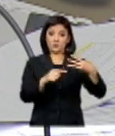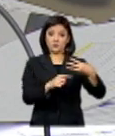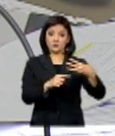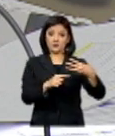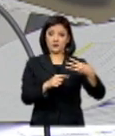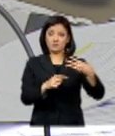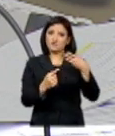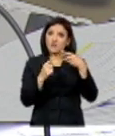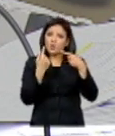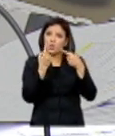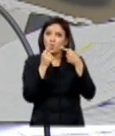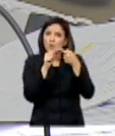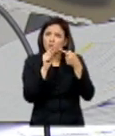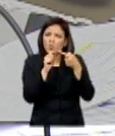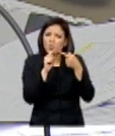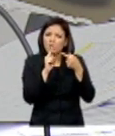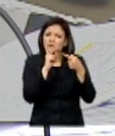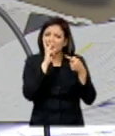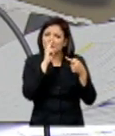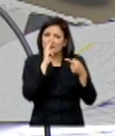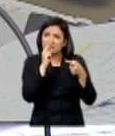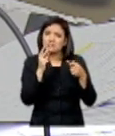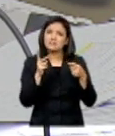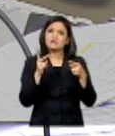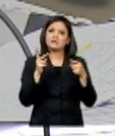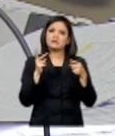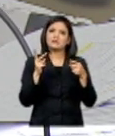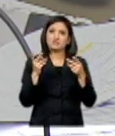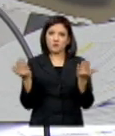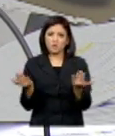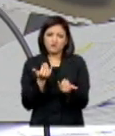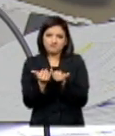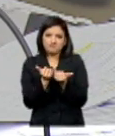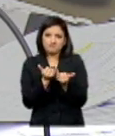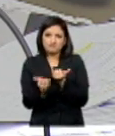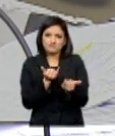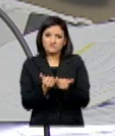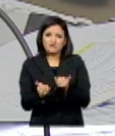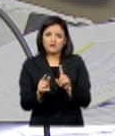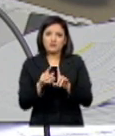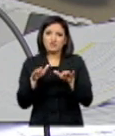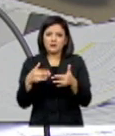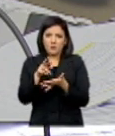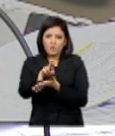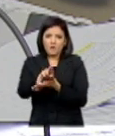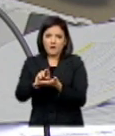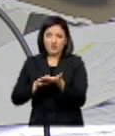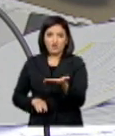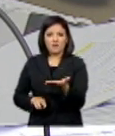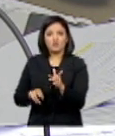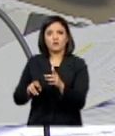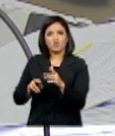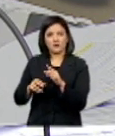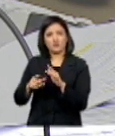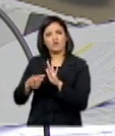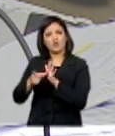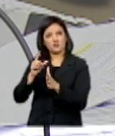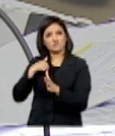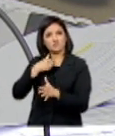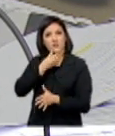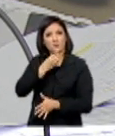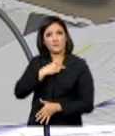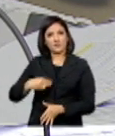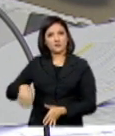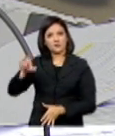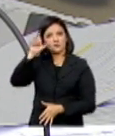semelhante ao atual alta ou a relatoria coube ao eminente ministro édson fac é porque